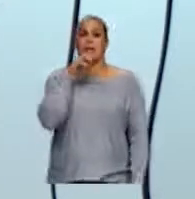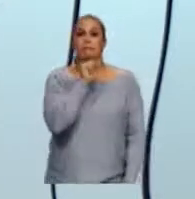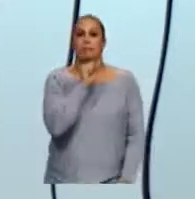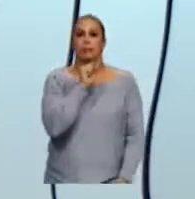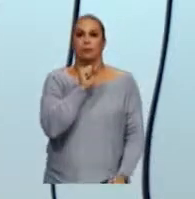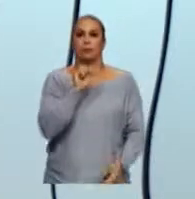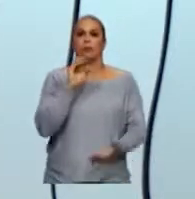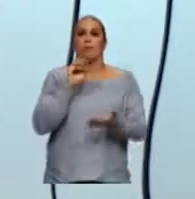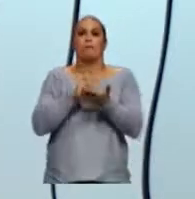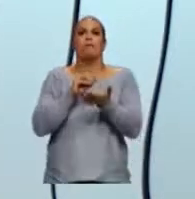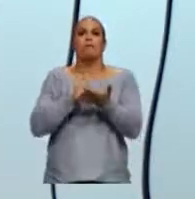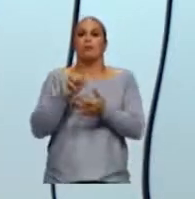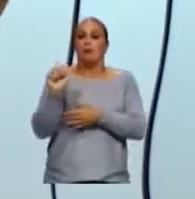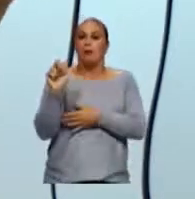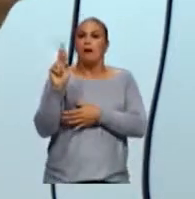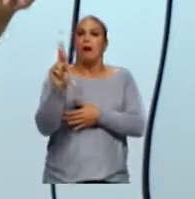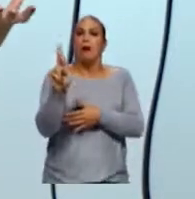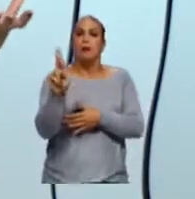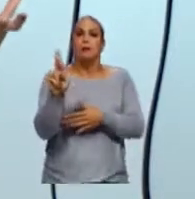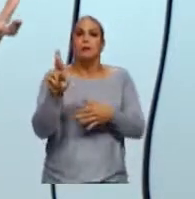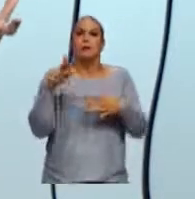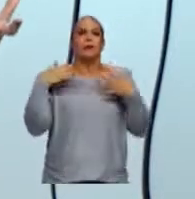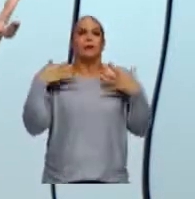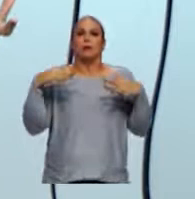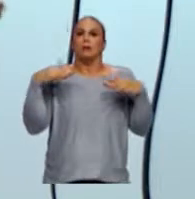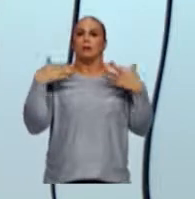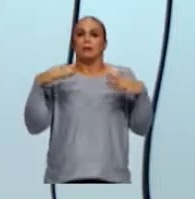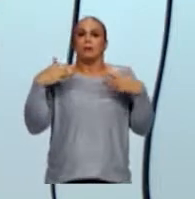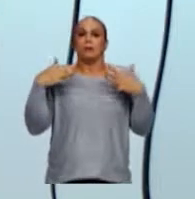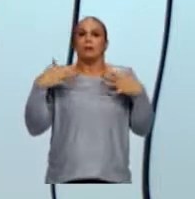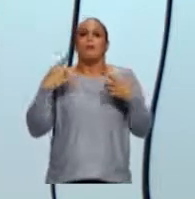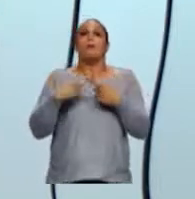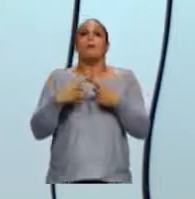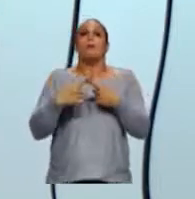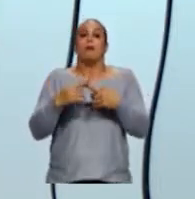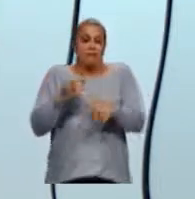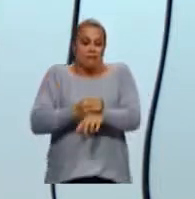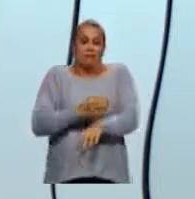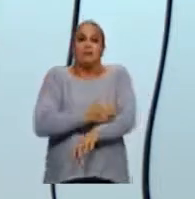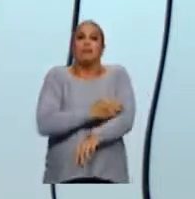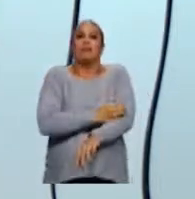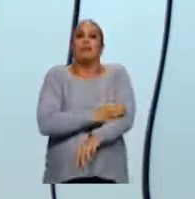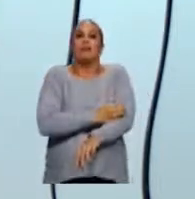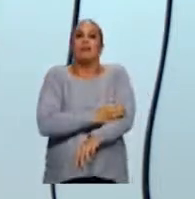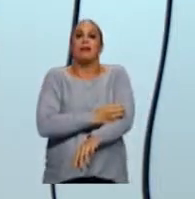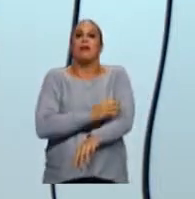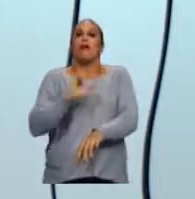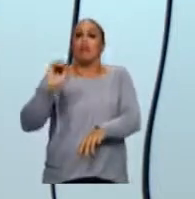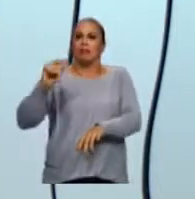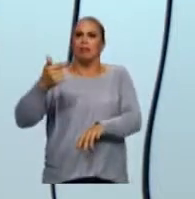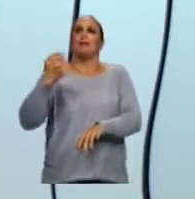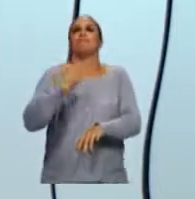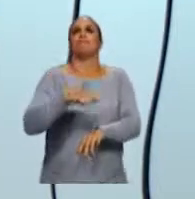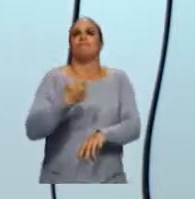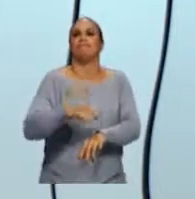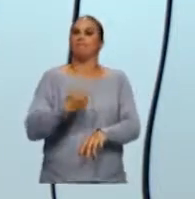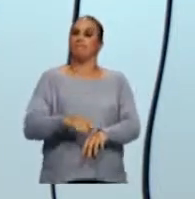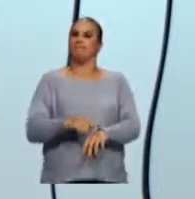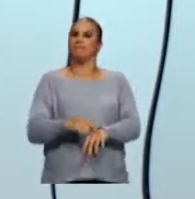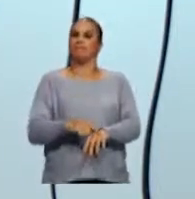afadigado, faltando oxigênio nas suas células. Então, é para você perceber a importância